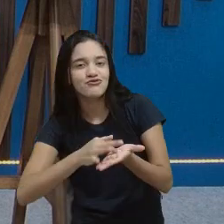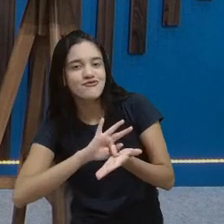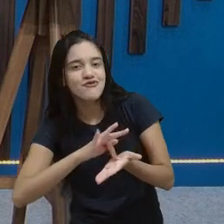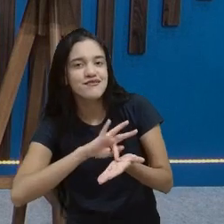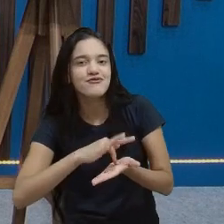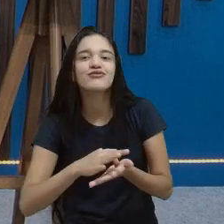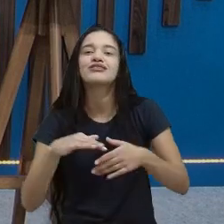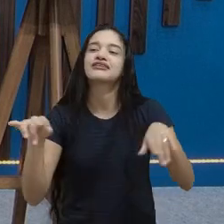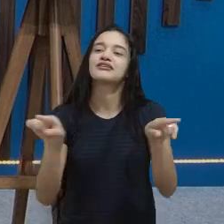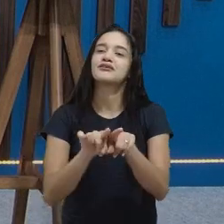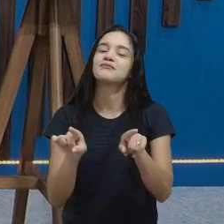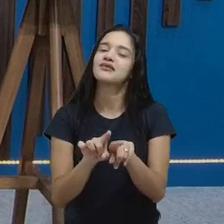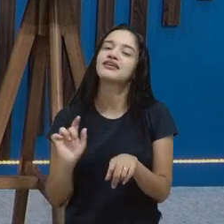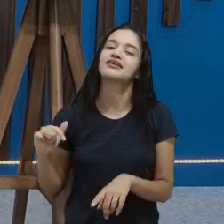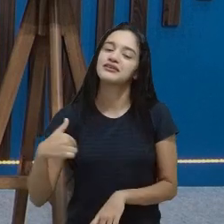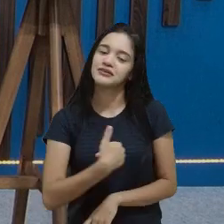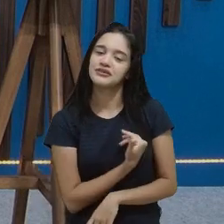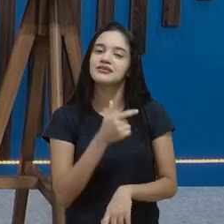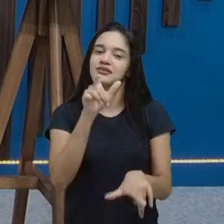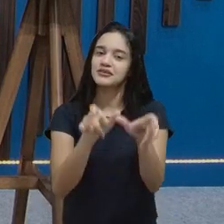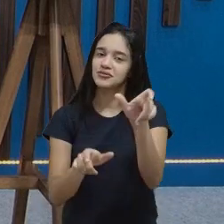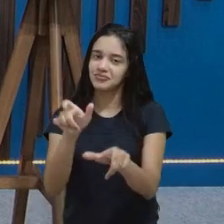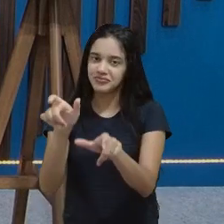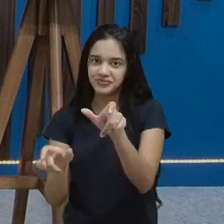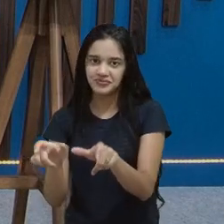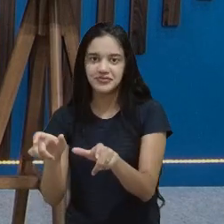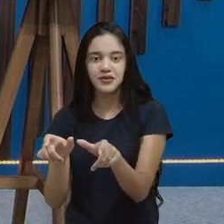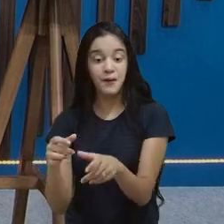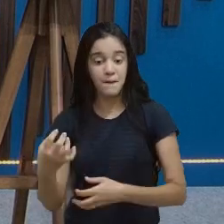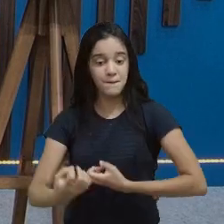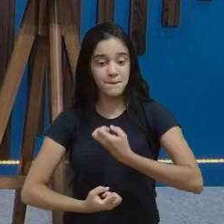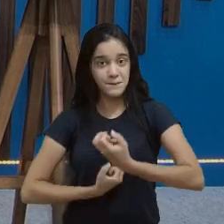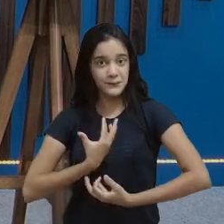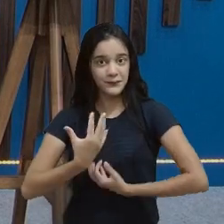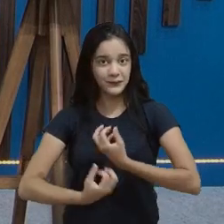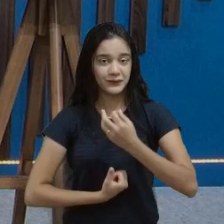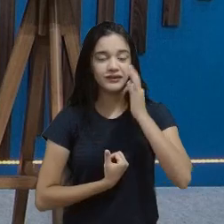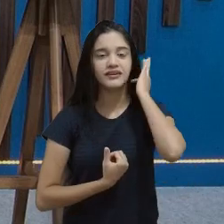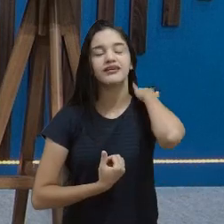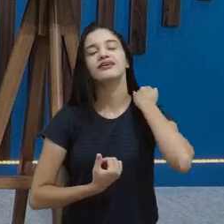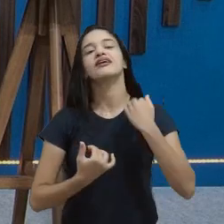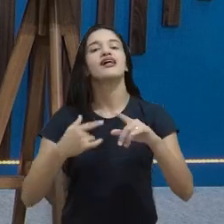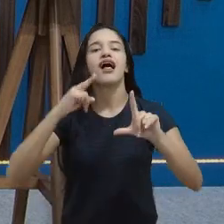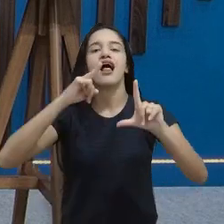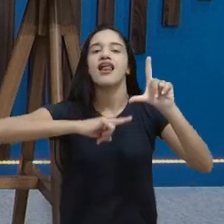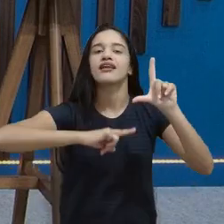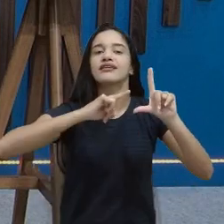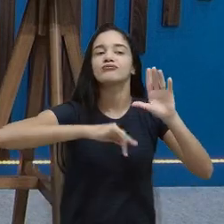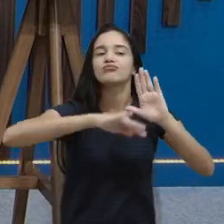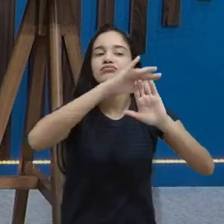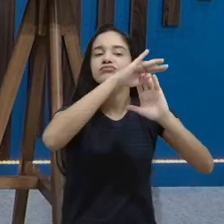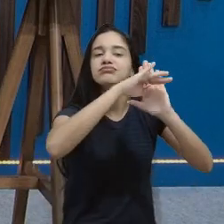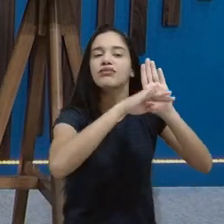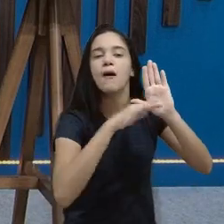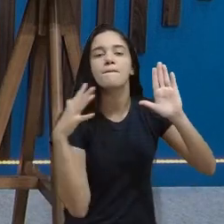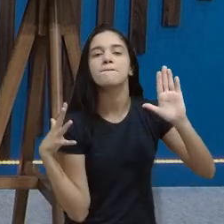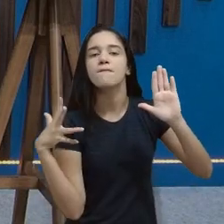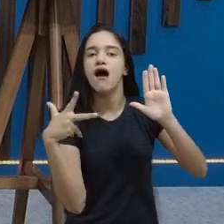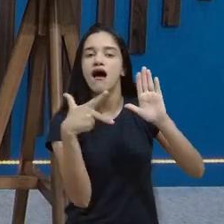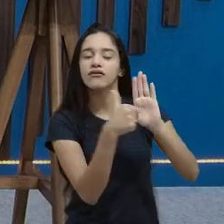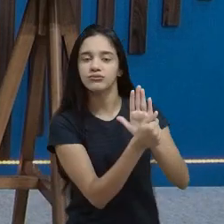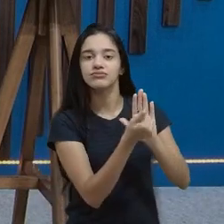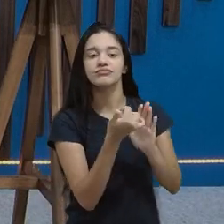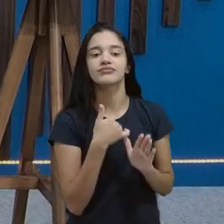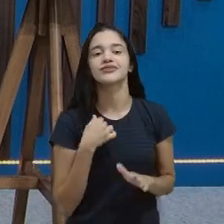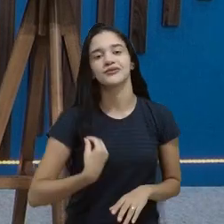também é poesia. Nós temos poeta também, não é? No frevo aí, não é? letras maravilhosas, e esse é o tempo